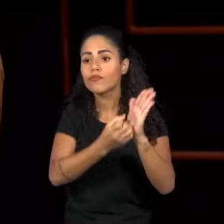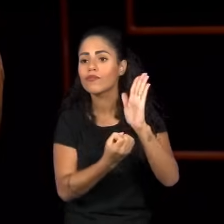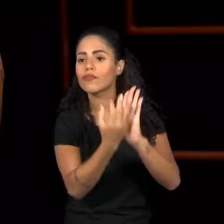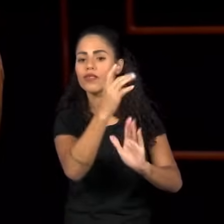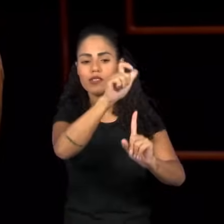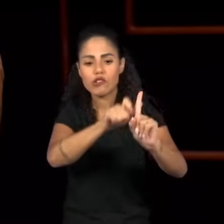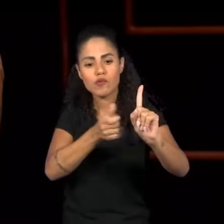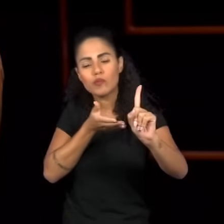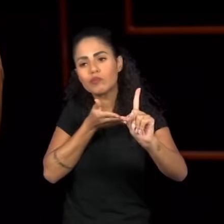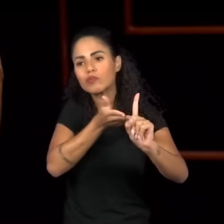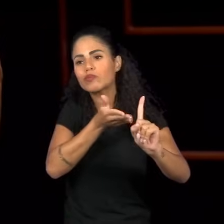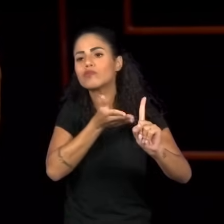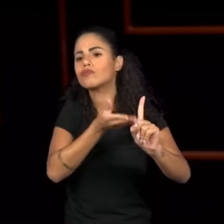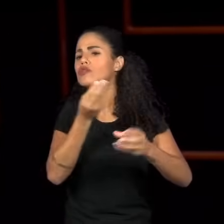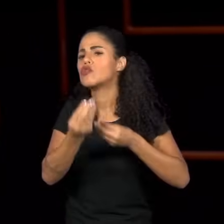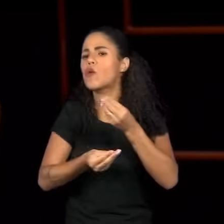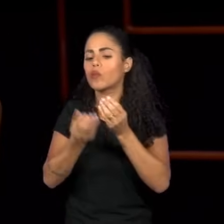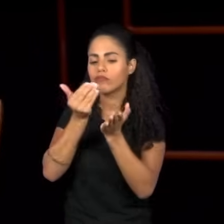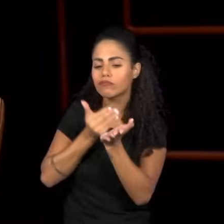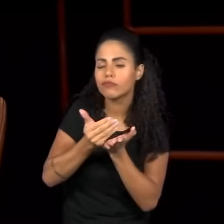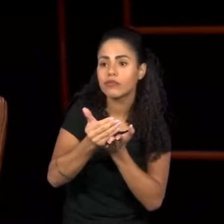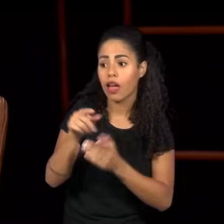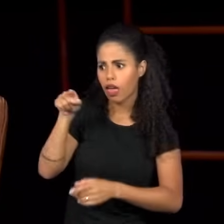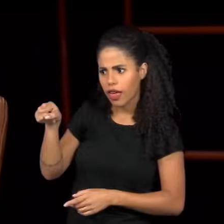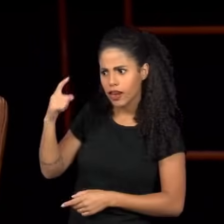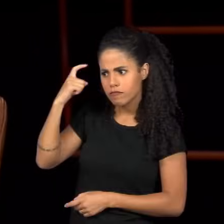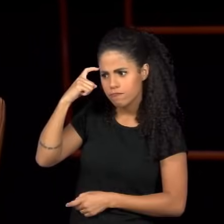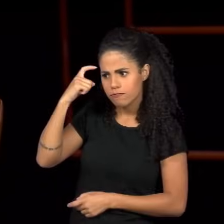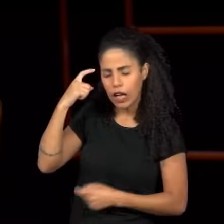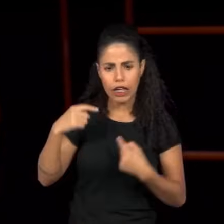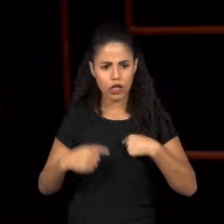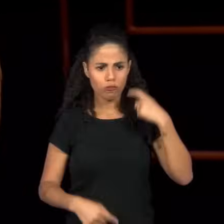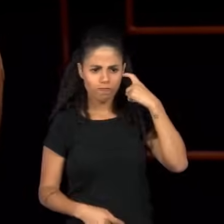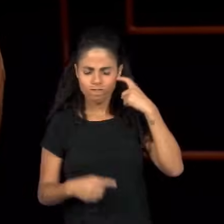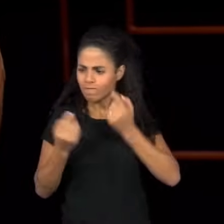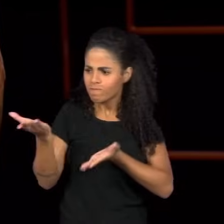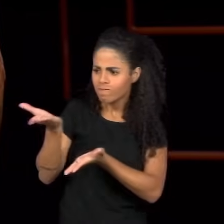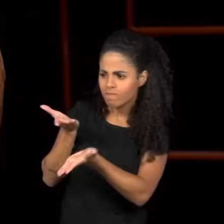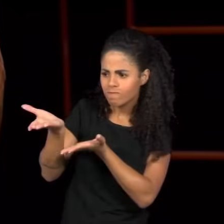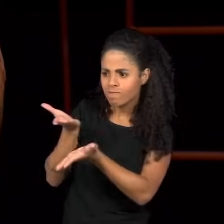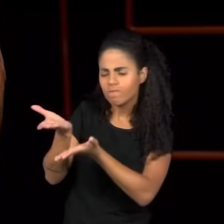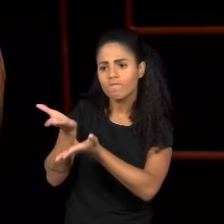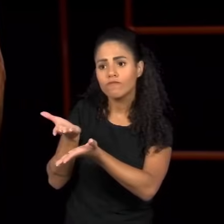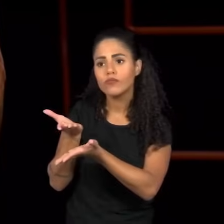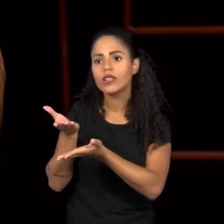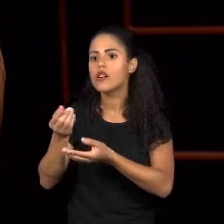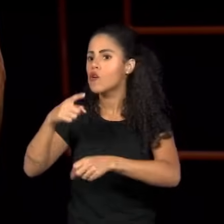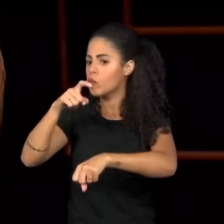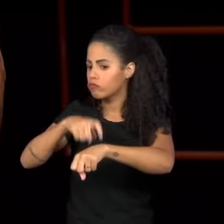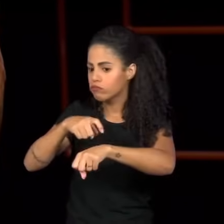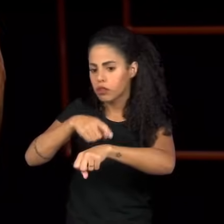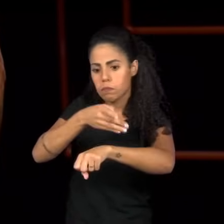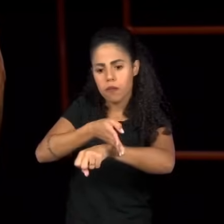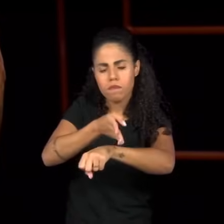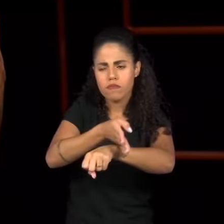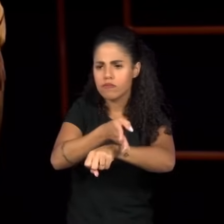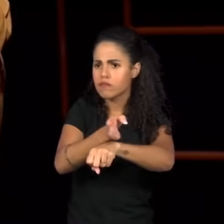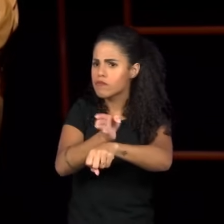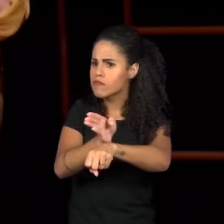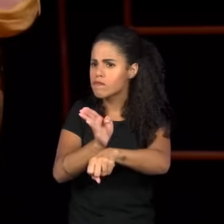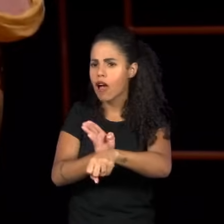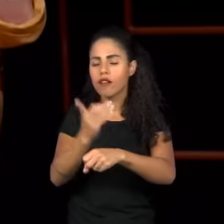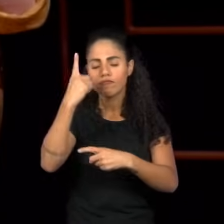partir do que ele tinha em mente, né? E o tempo inteiro me deu espaço